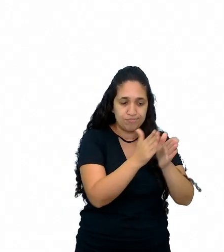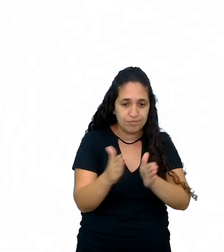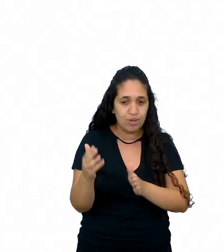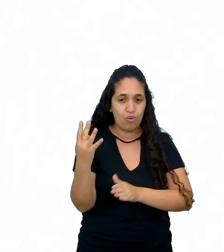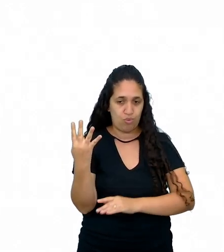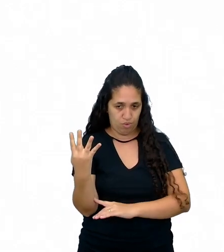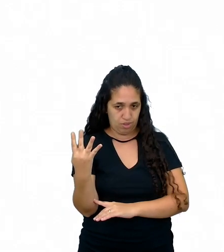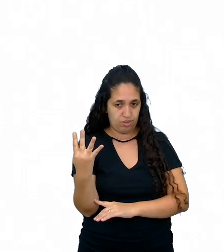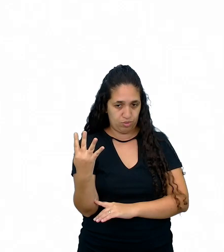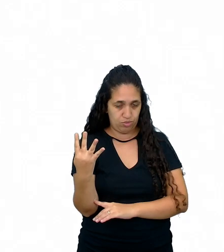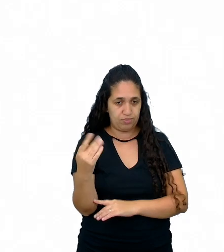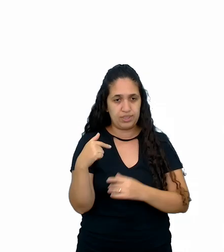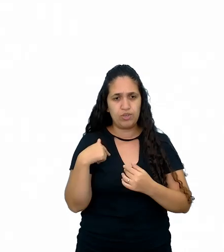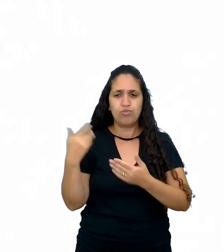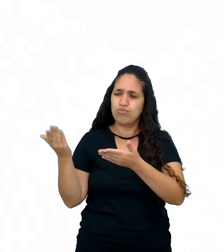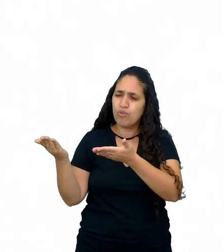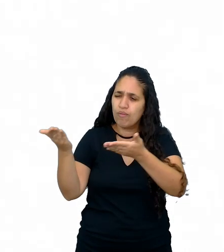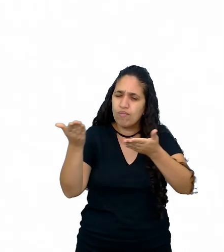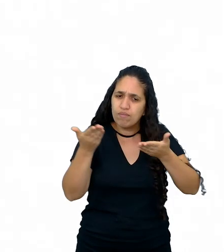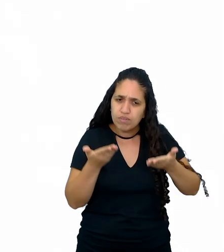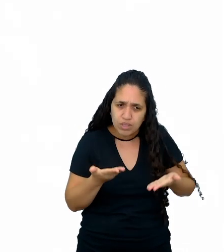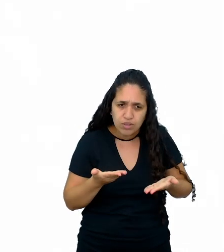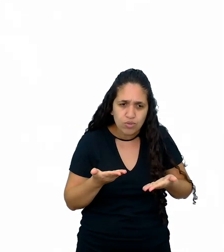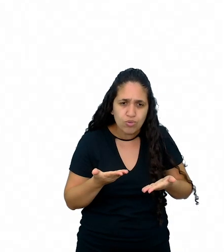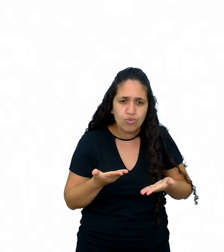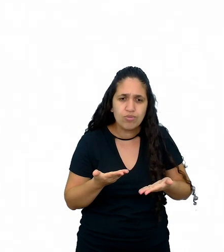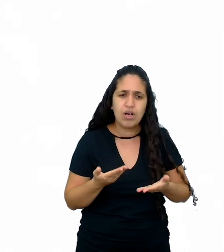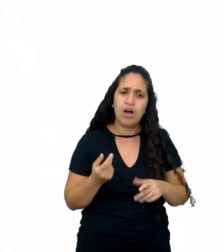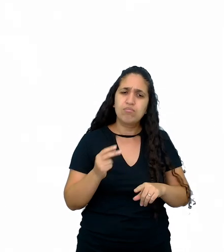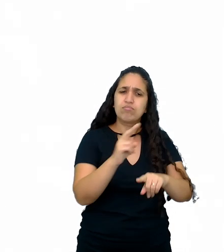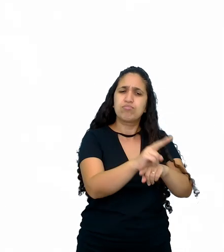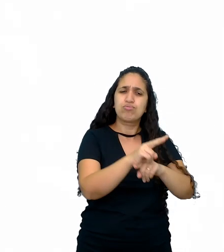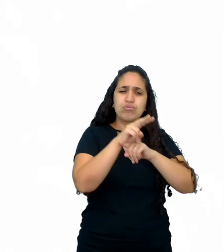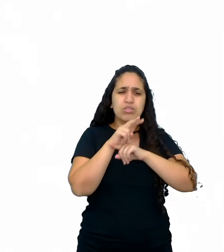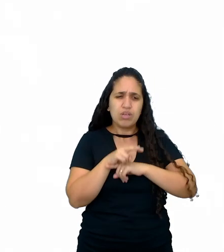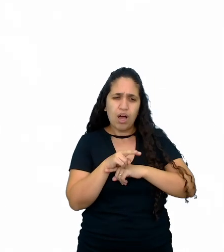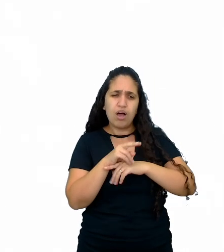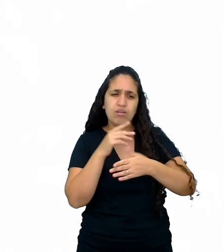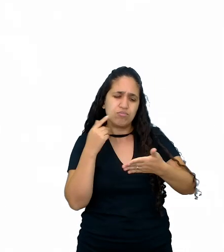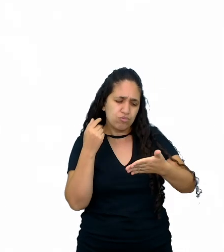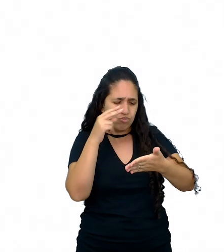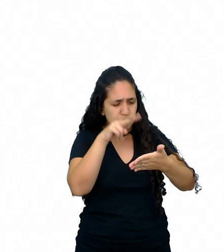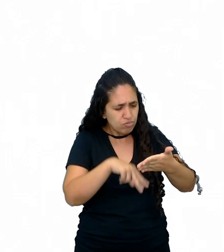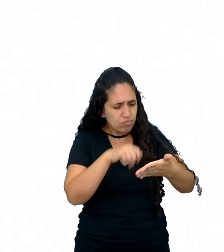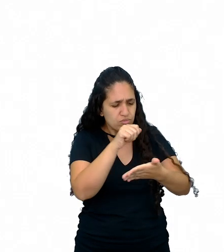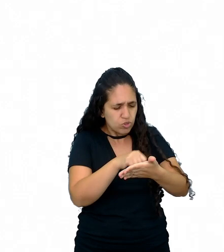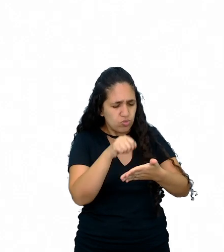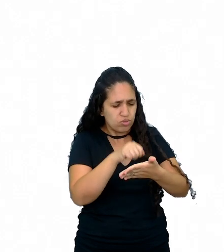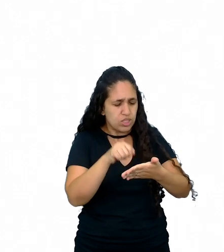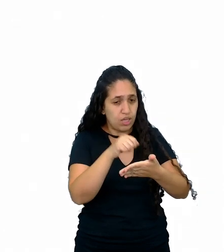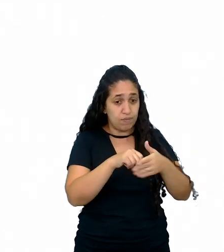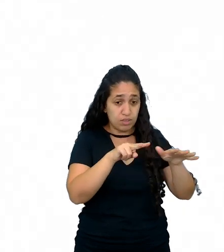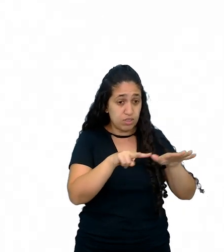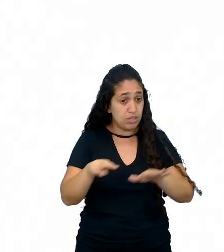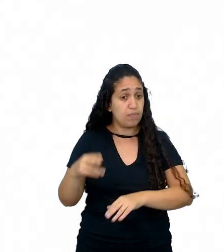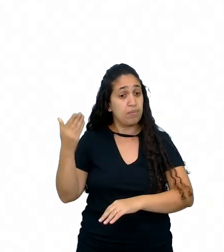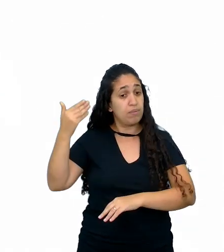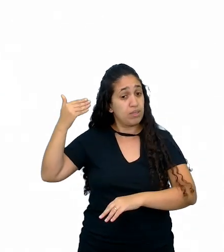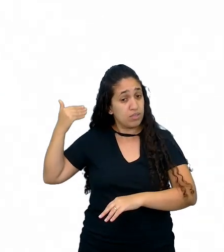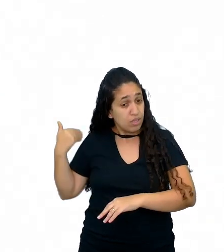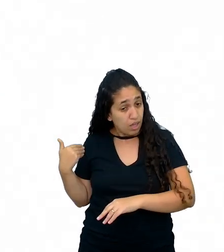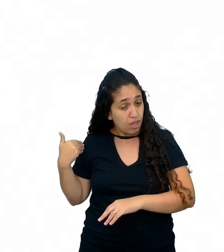bom? E aí eu convido vocês a buscarem os registros que vocês fizeram na semana passada,